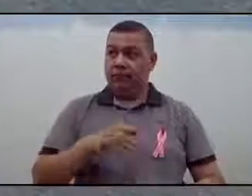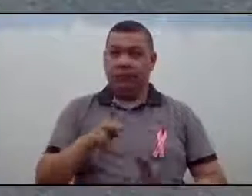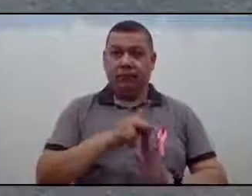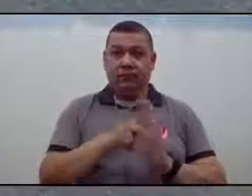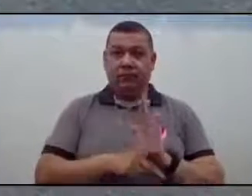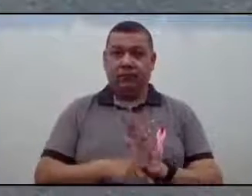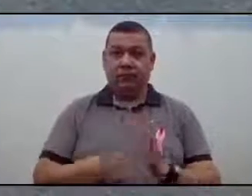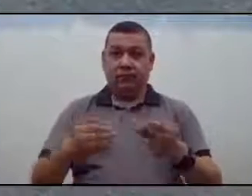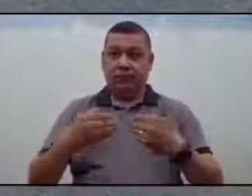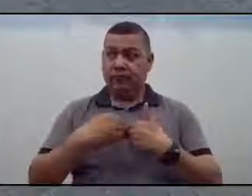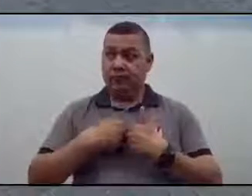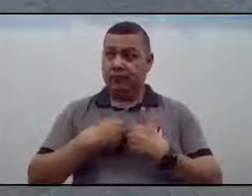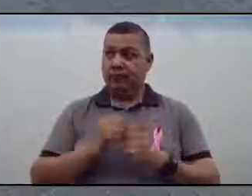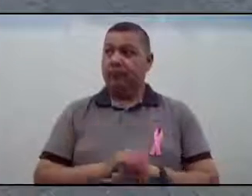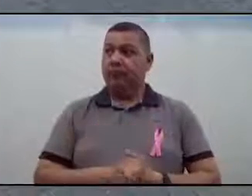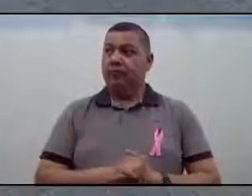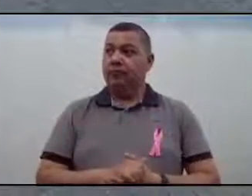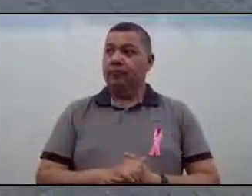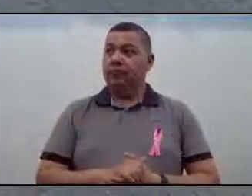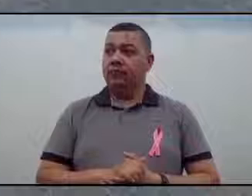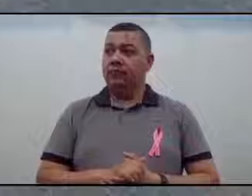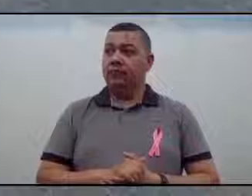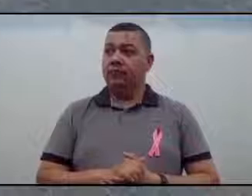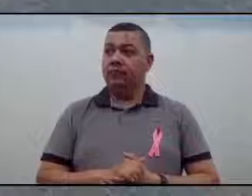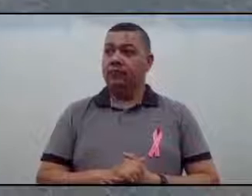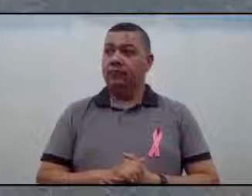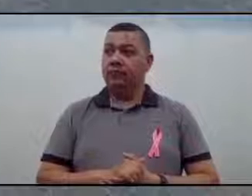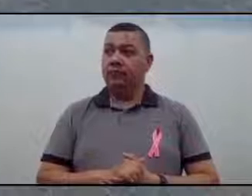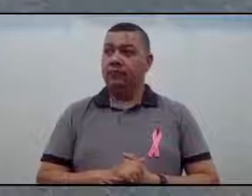autismo, tem que